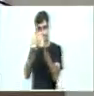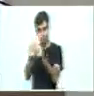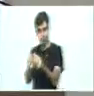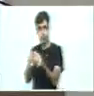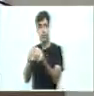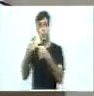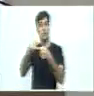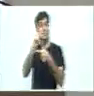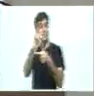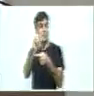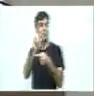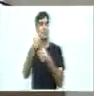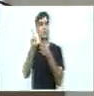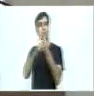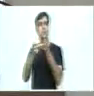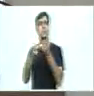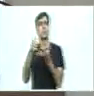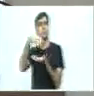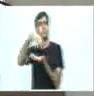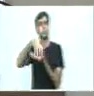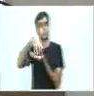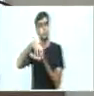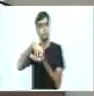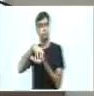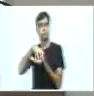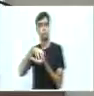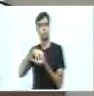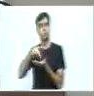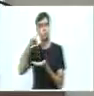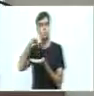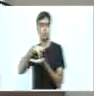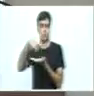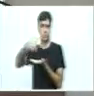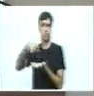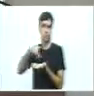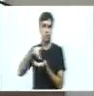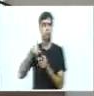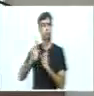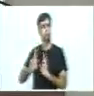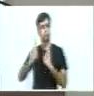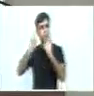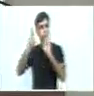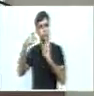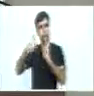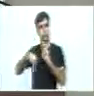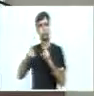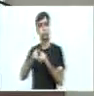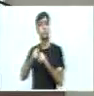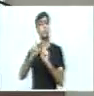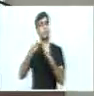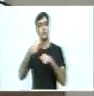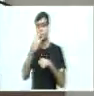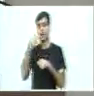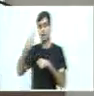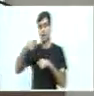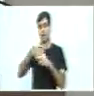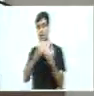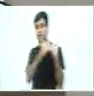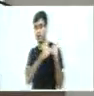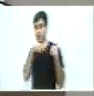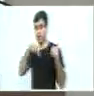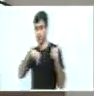desde que encaminhados por entidades legalmente constituídas ou que representam classes que se responsabilizam